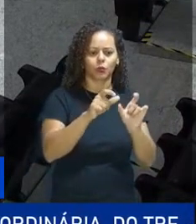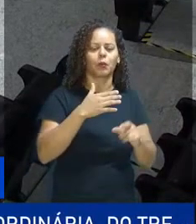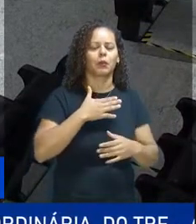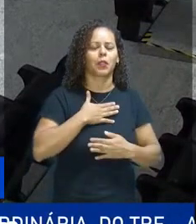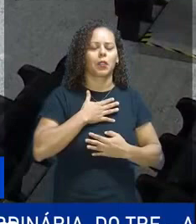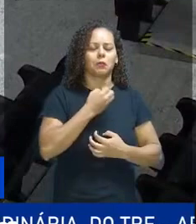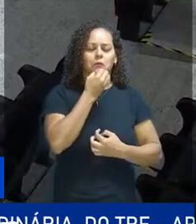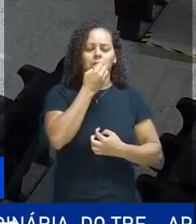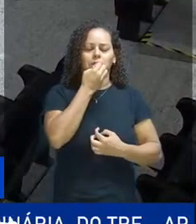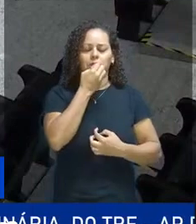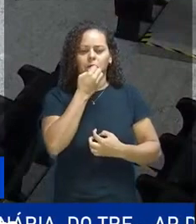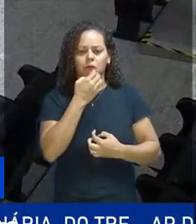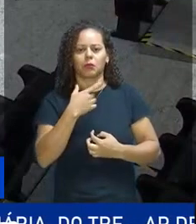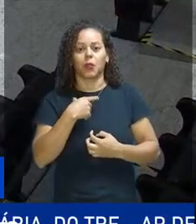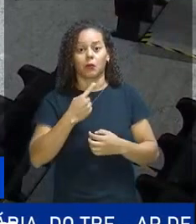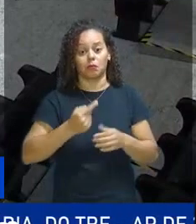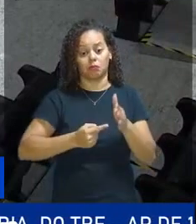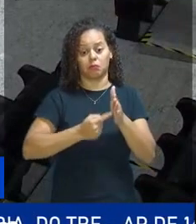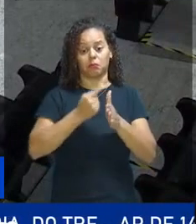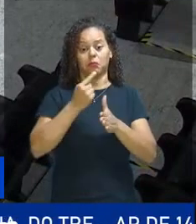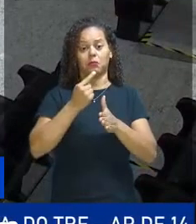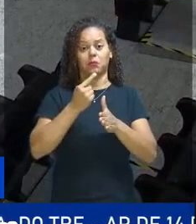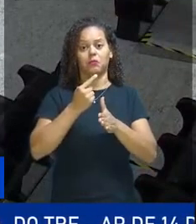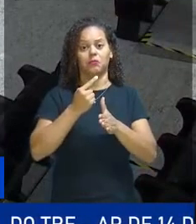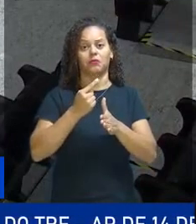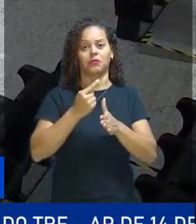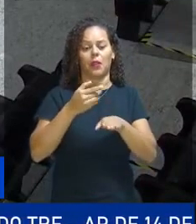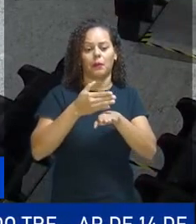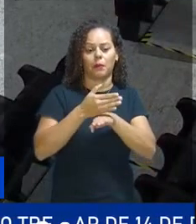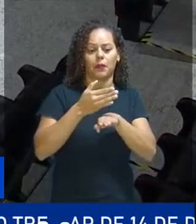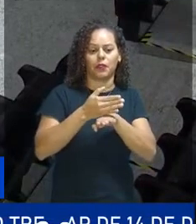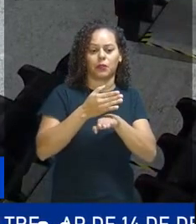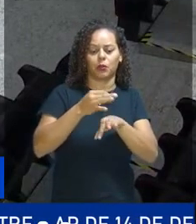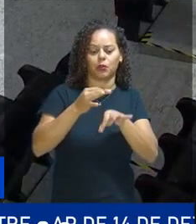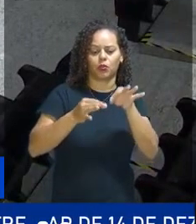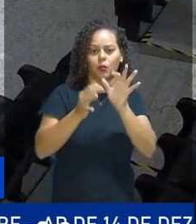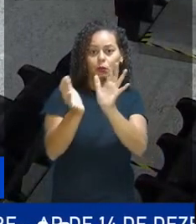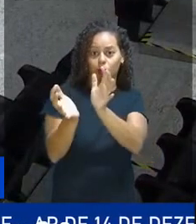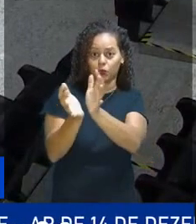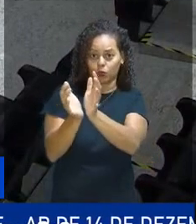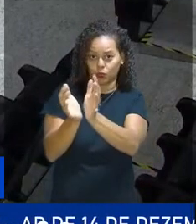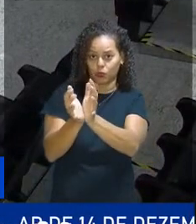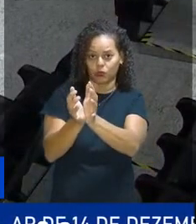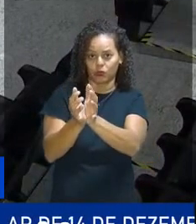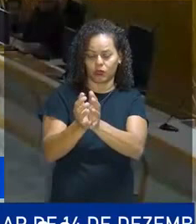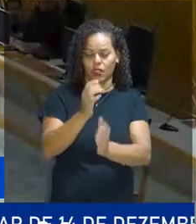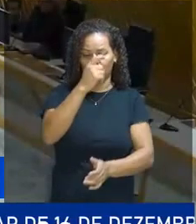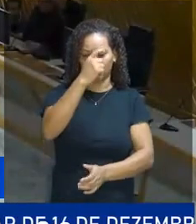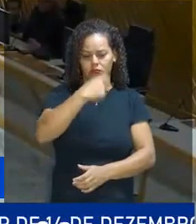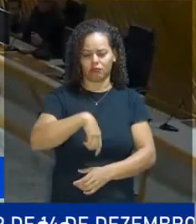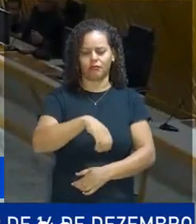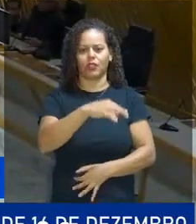honra para mim. Primeira vez que participo de um julgamento coletivo. Eu sou um juiz